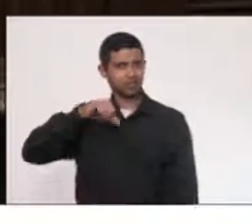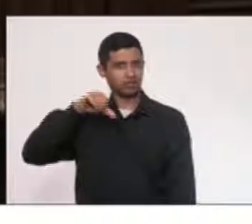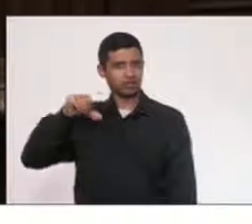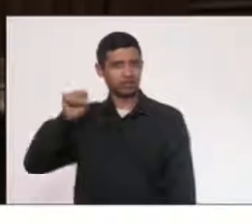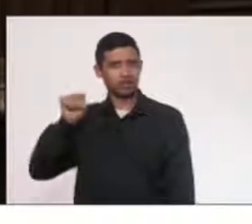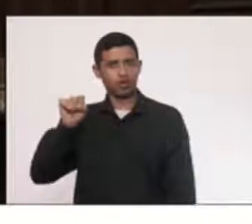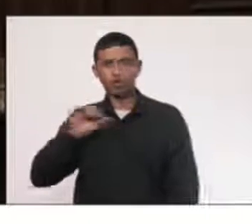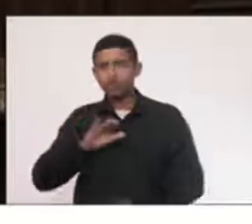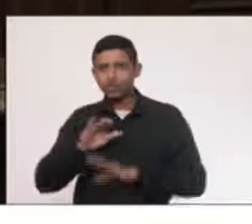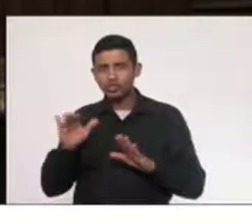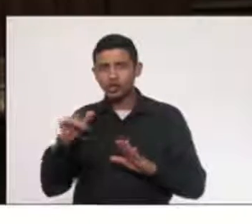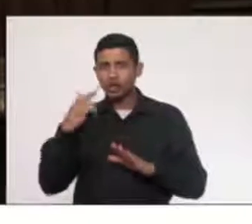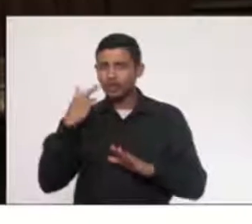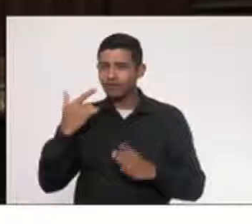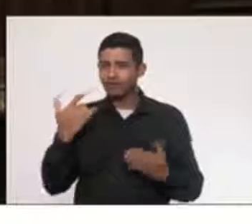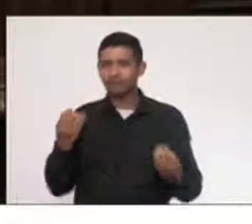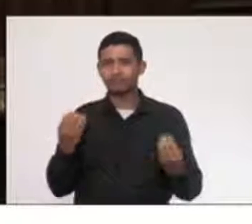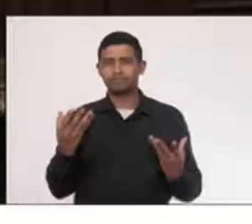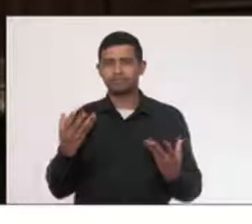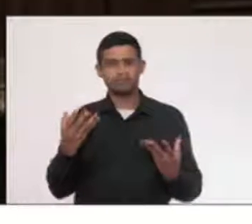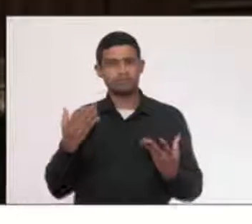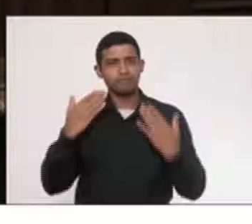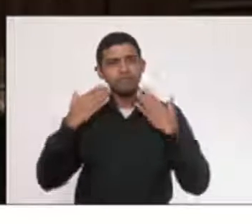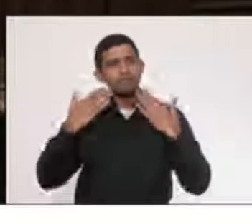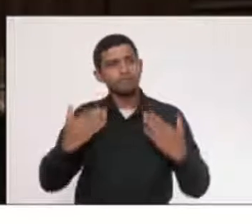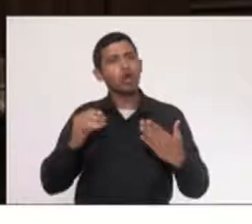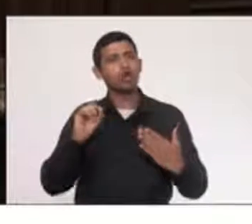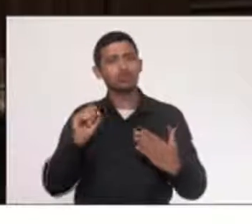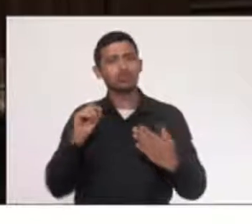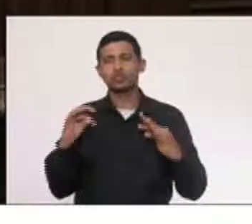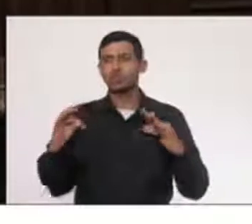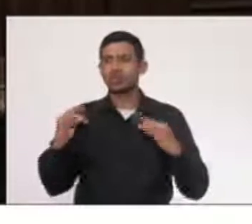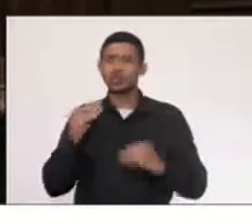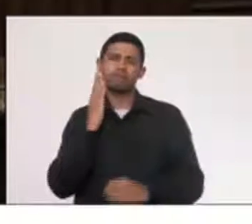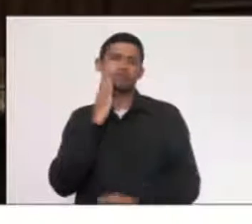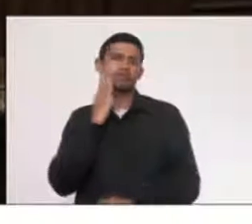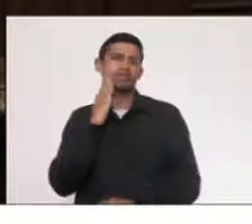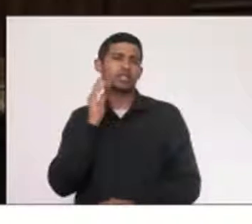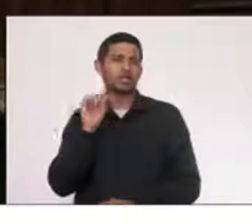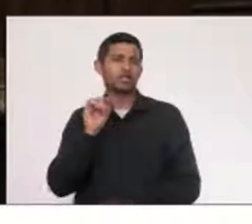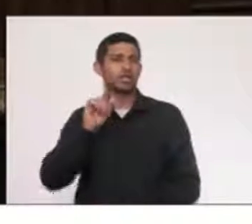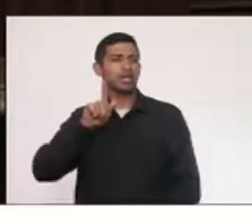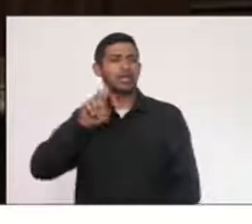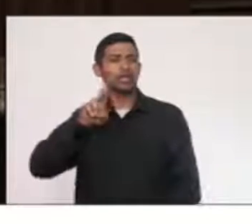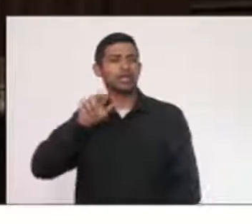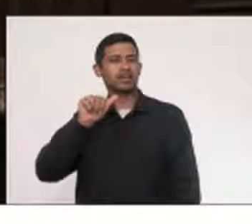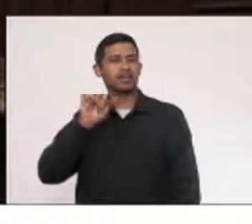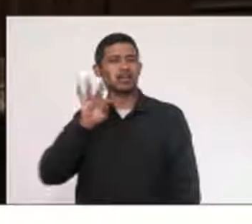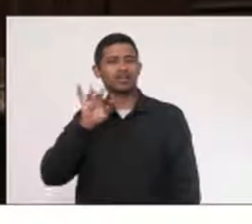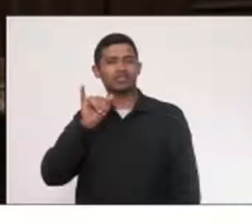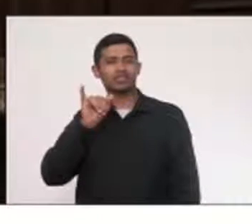1998, na vigência do que ficou conhecida como gratificação faroeste.